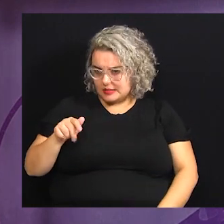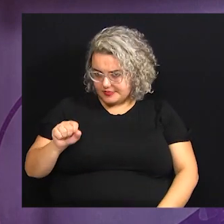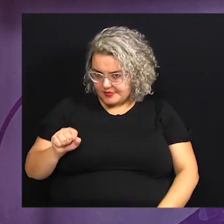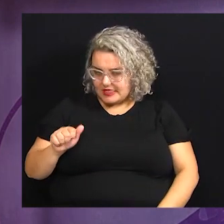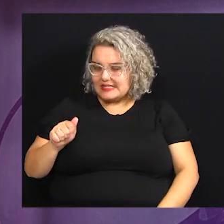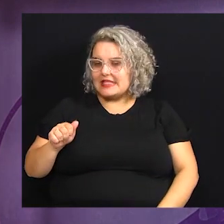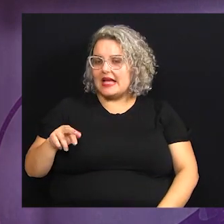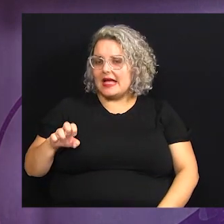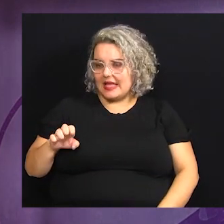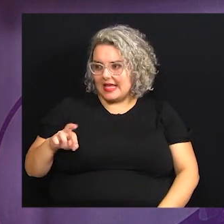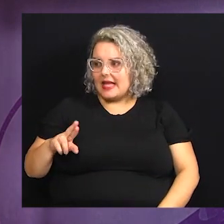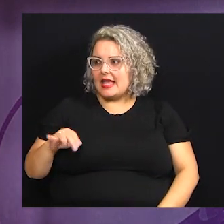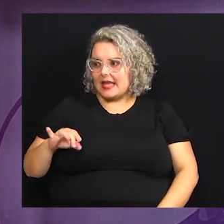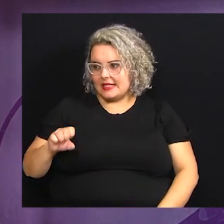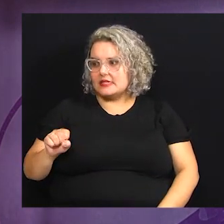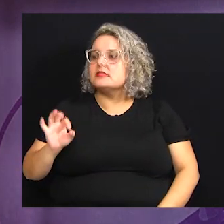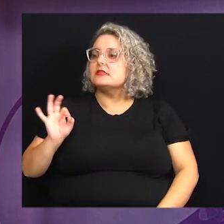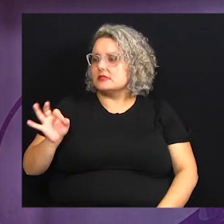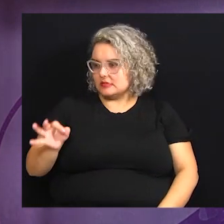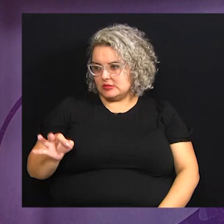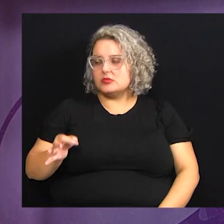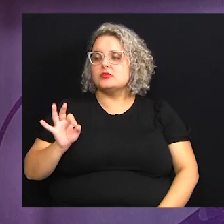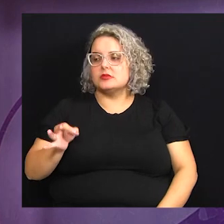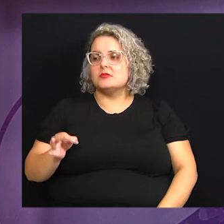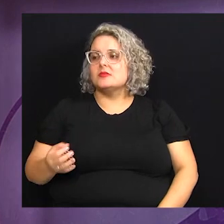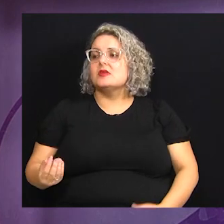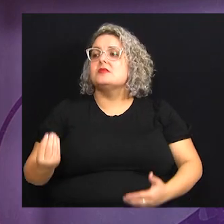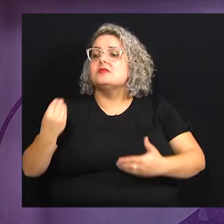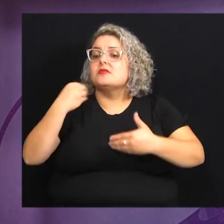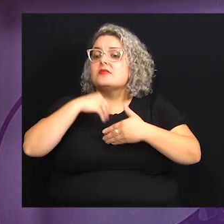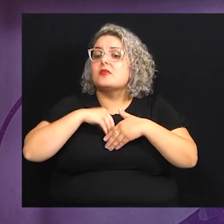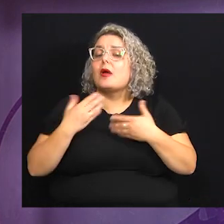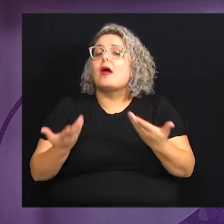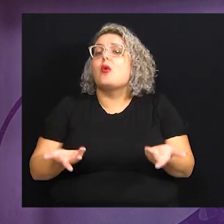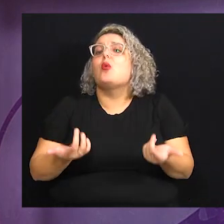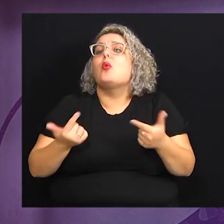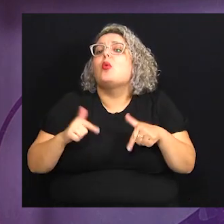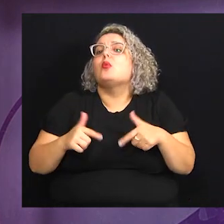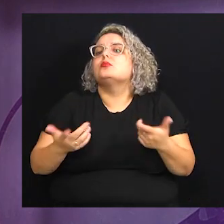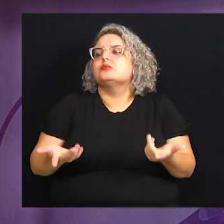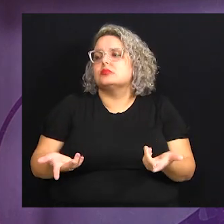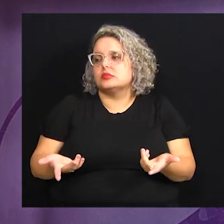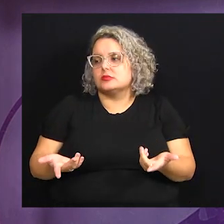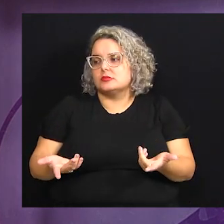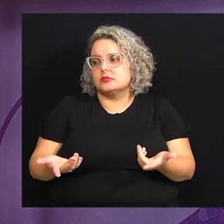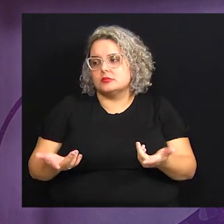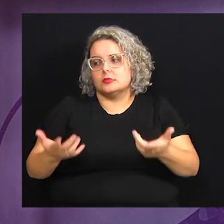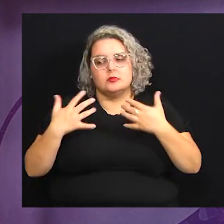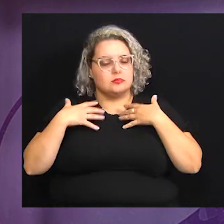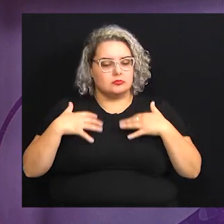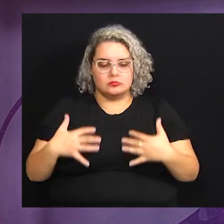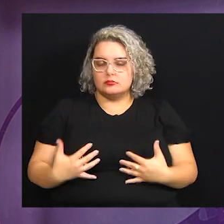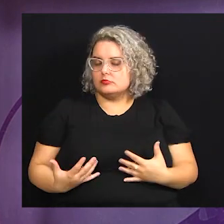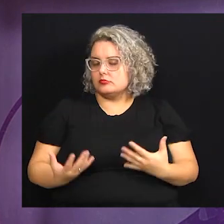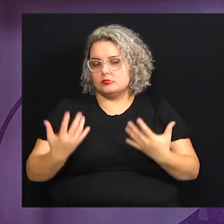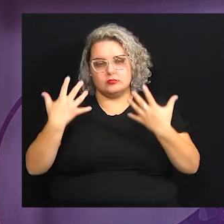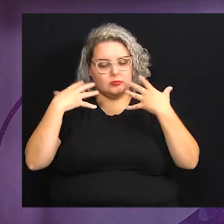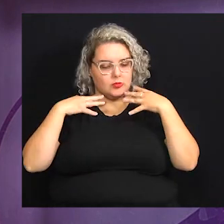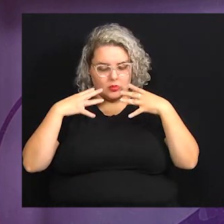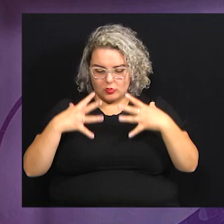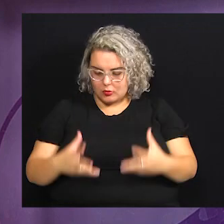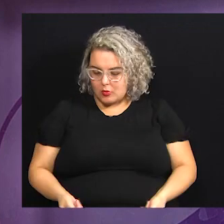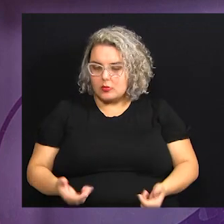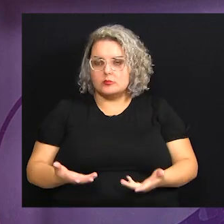vias aéreas, é isso? Isso. E essa bactéria, ela fica alojada aonde? Ela fica alojada no